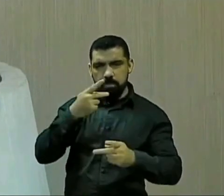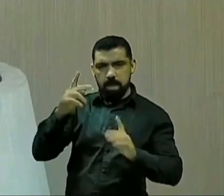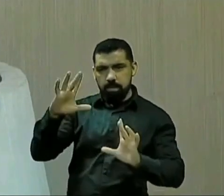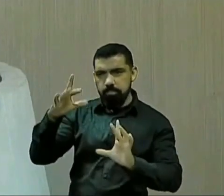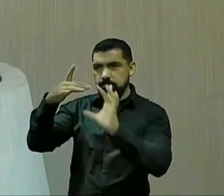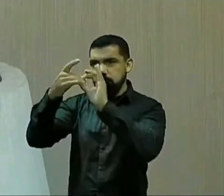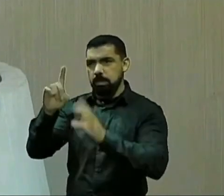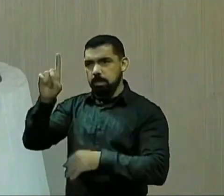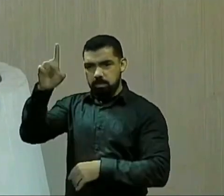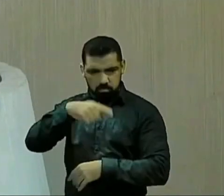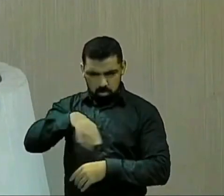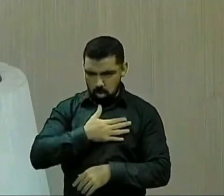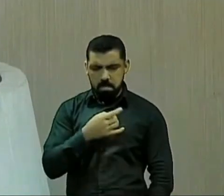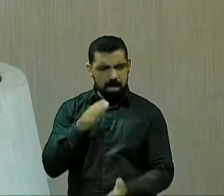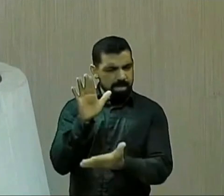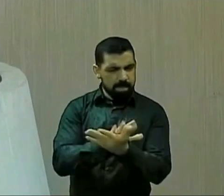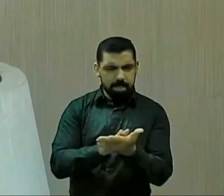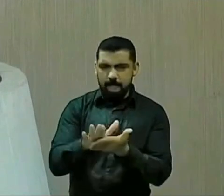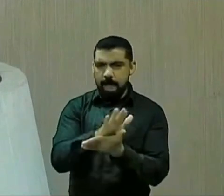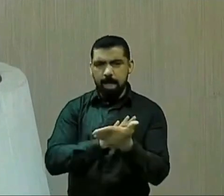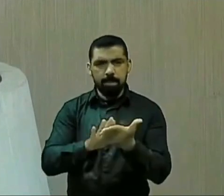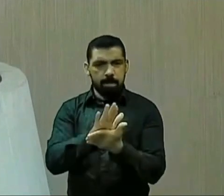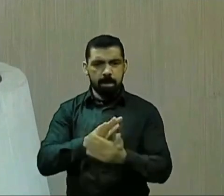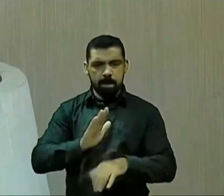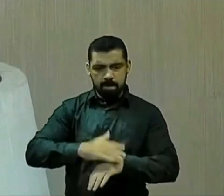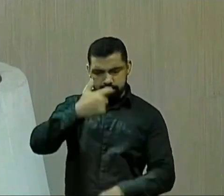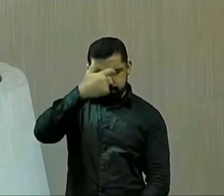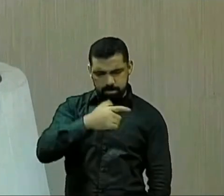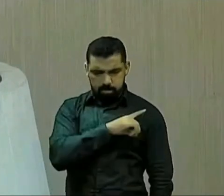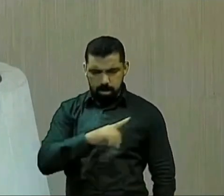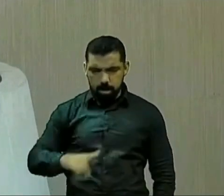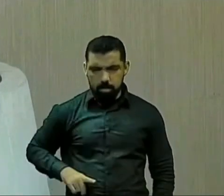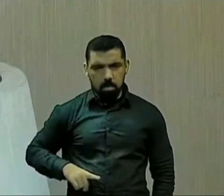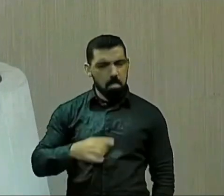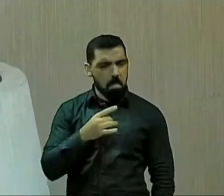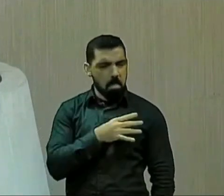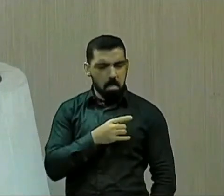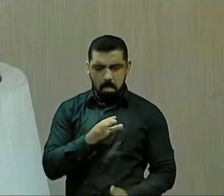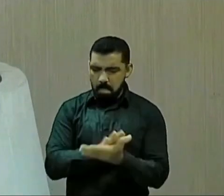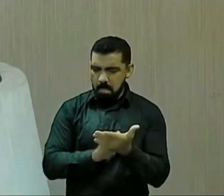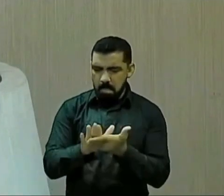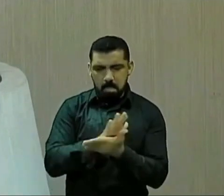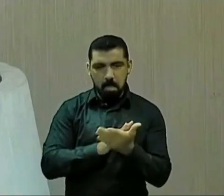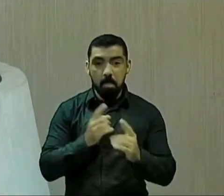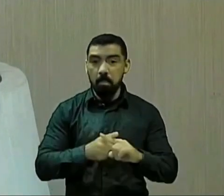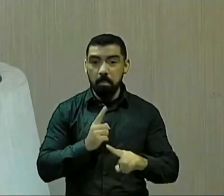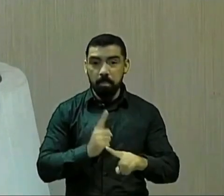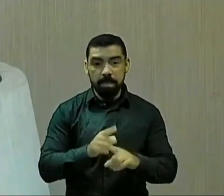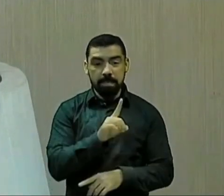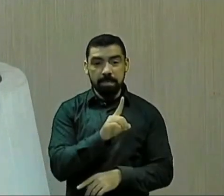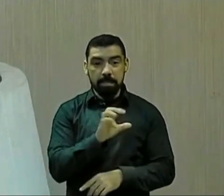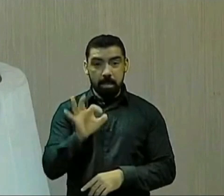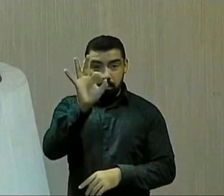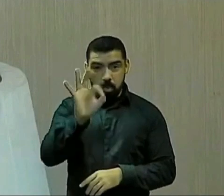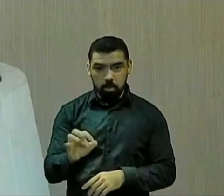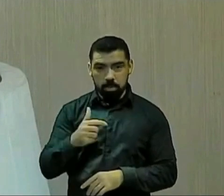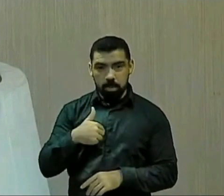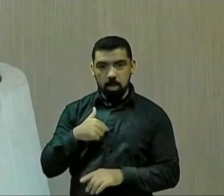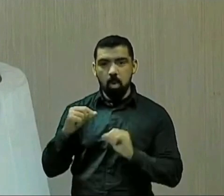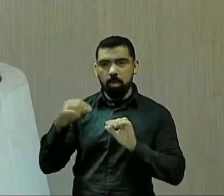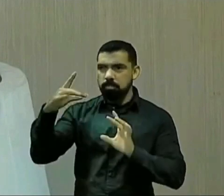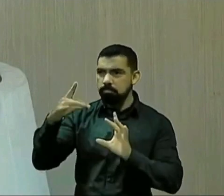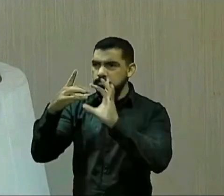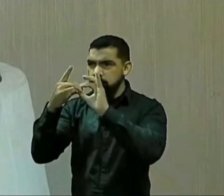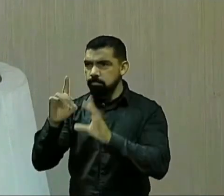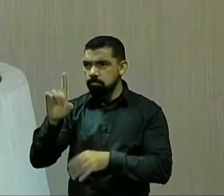ou bote algodão direto. Esta deputada nada teme, porque 100% eu dependo do Senhor, porque sou